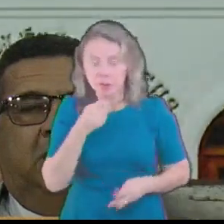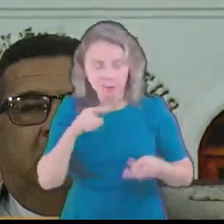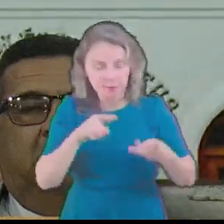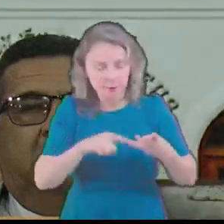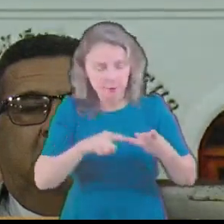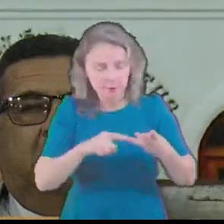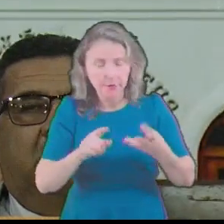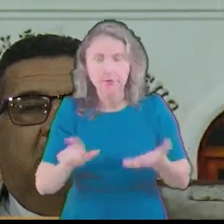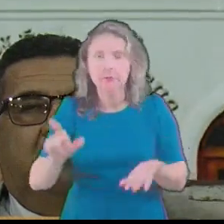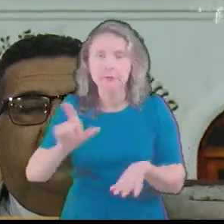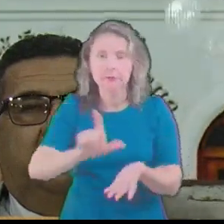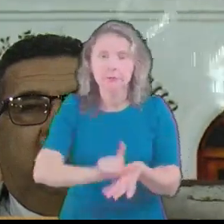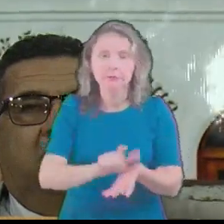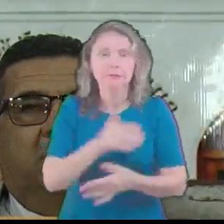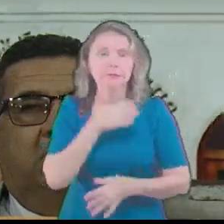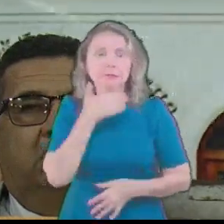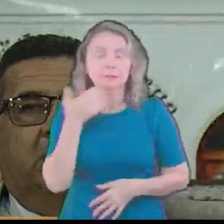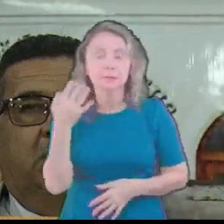4 dias se passam,